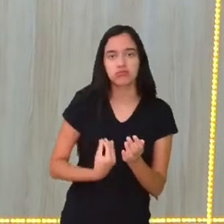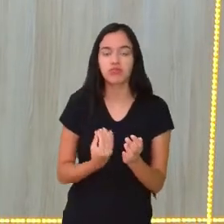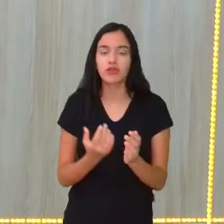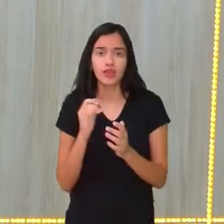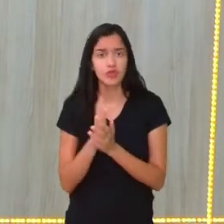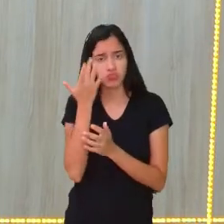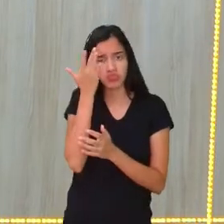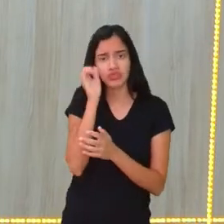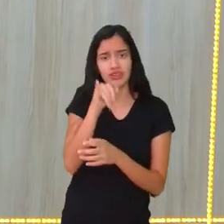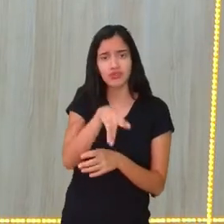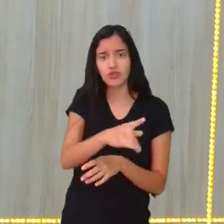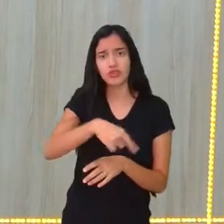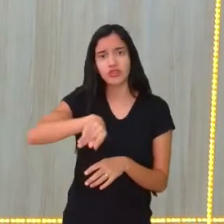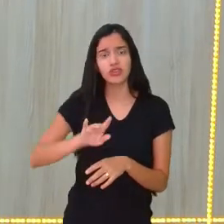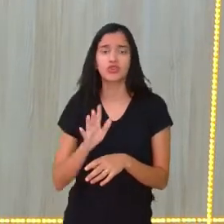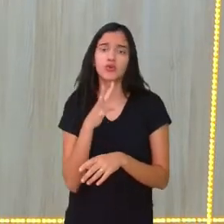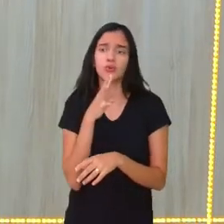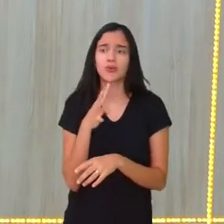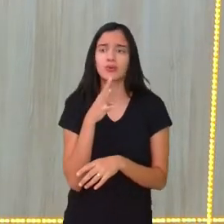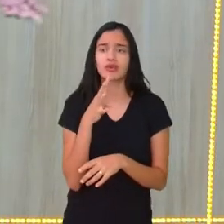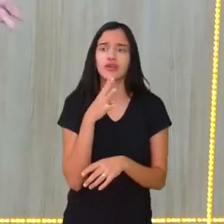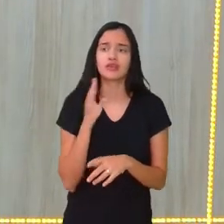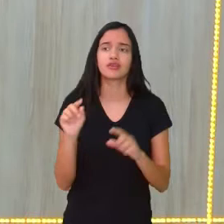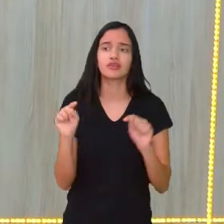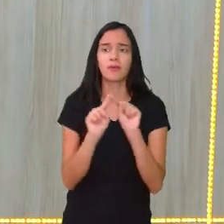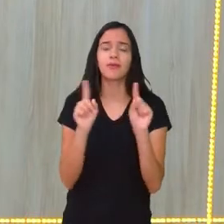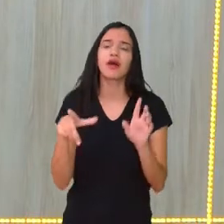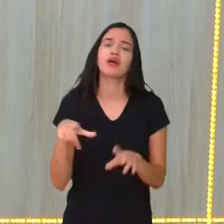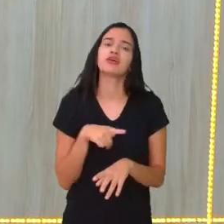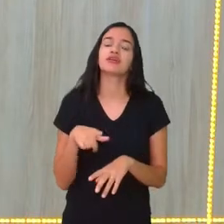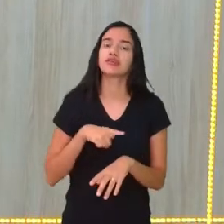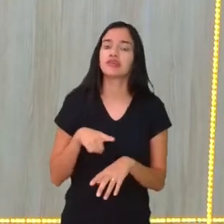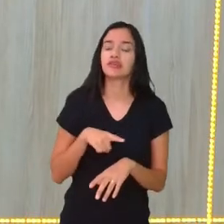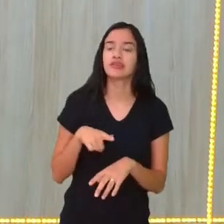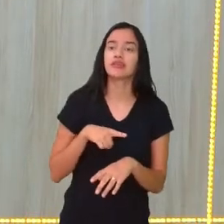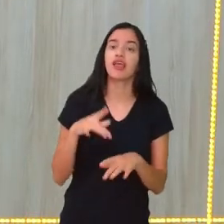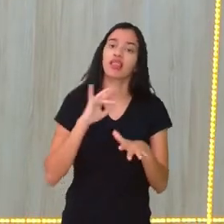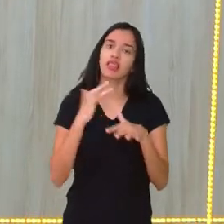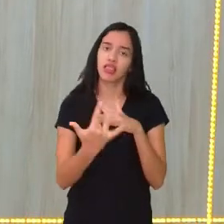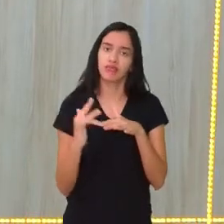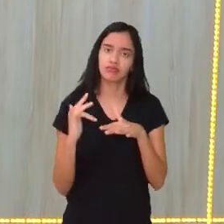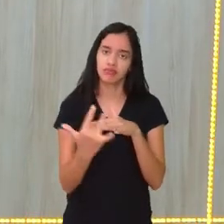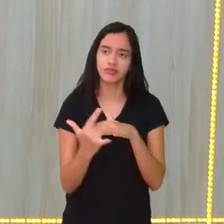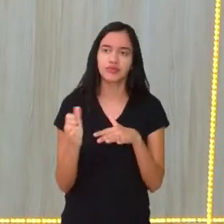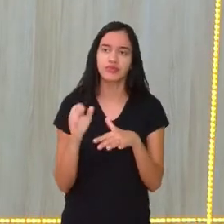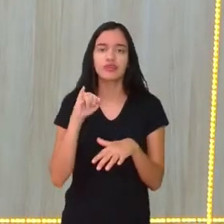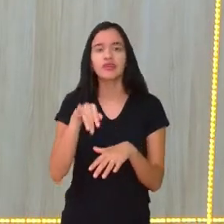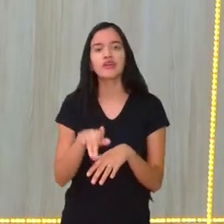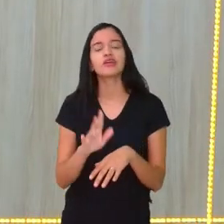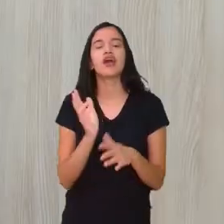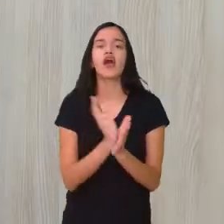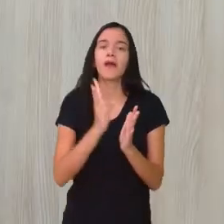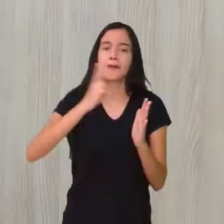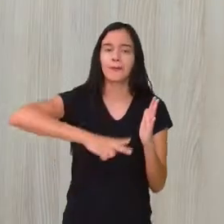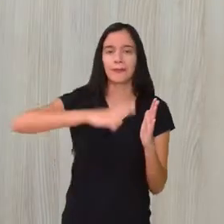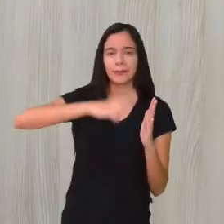se vocês conhecem, mas tem, né, se vocês procurarem nas redes sociais, vocês vão encontrar. Se der tempo, eu dou uma